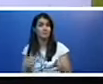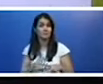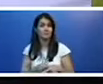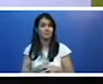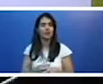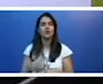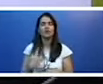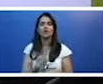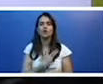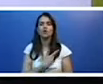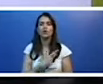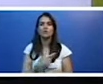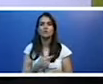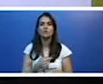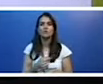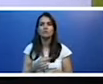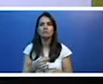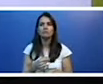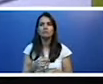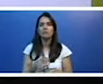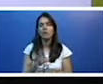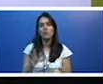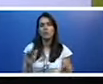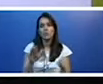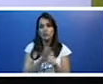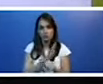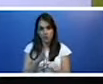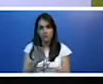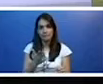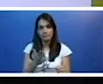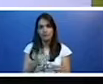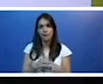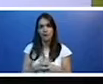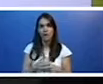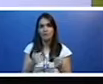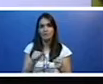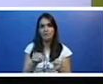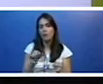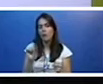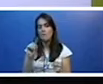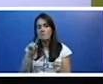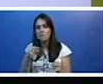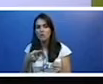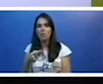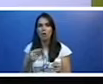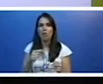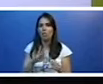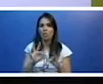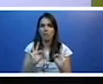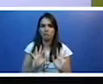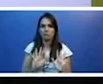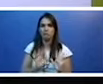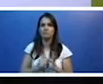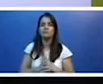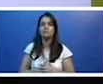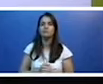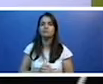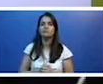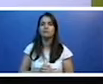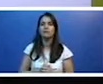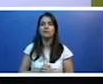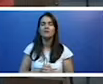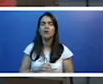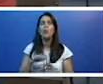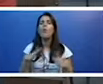Então, a gente arredonda. Agora eu pergunto para vocês, qual que é a razão aqui? Vocês têm 20 segundos